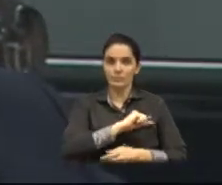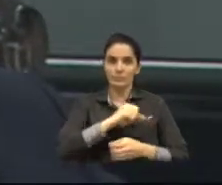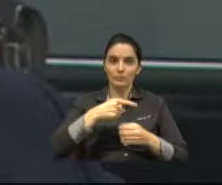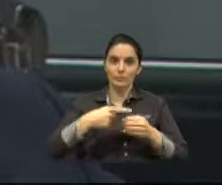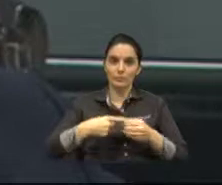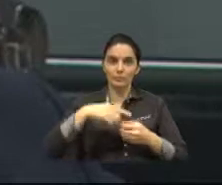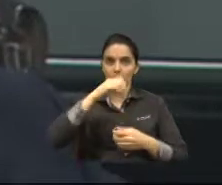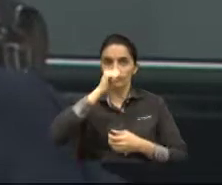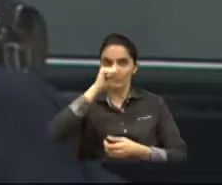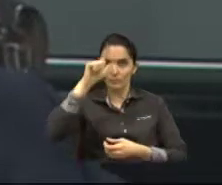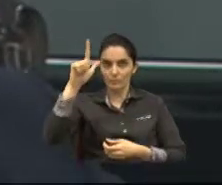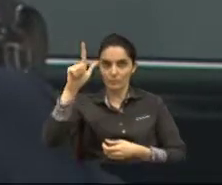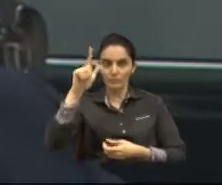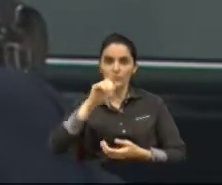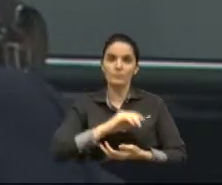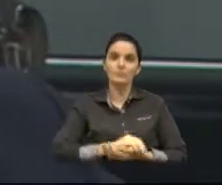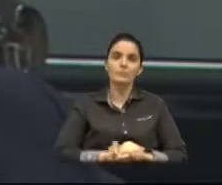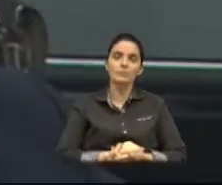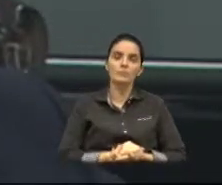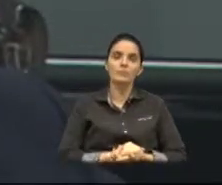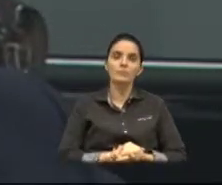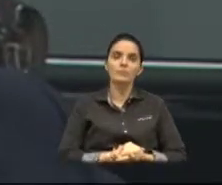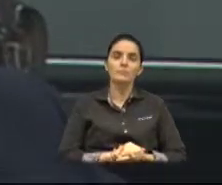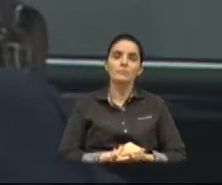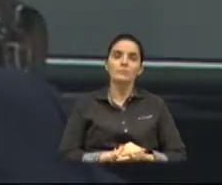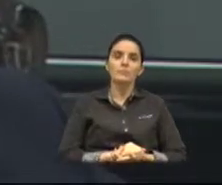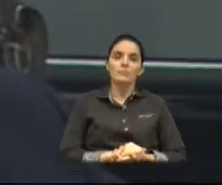Então, uma pessoa que realmente merece